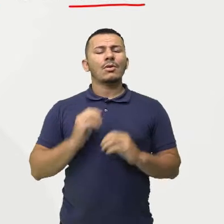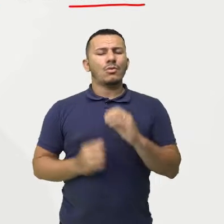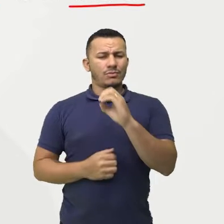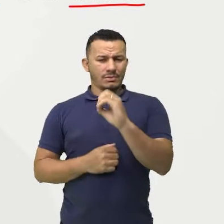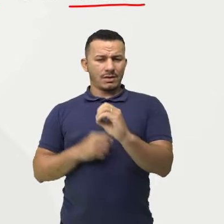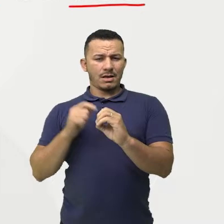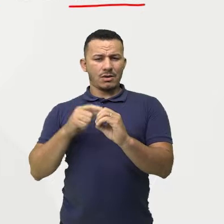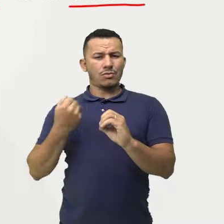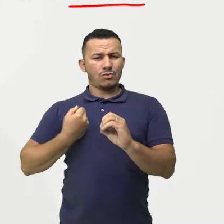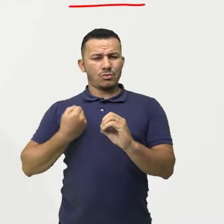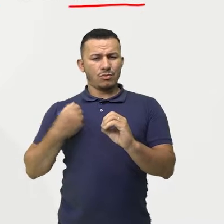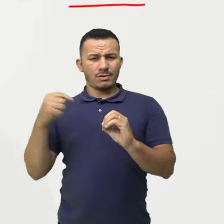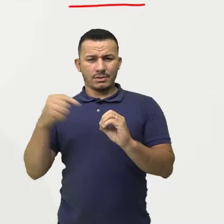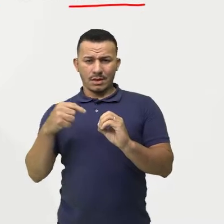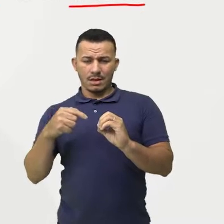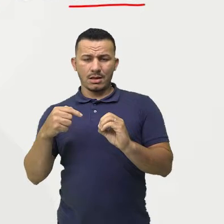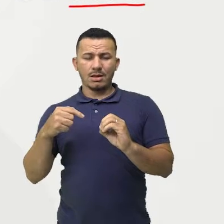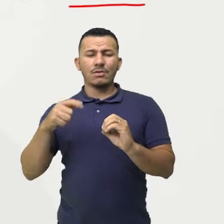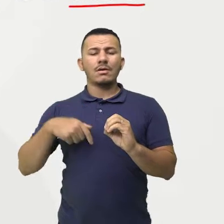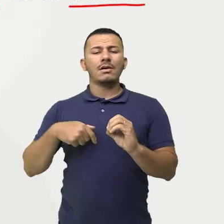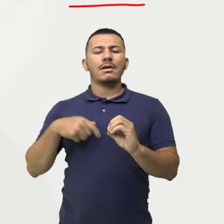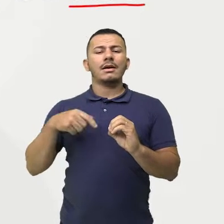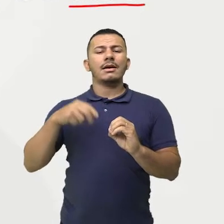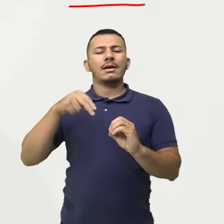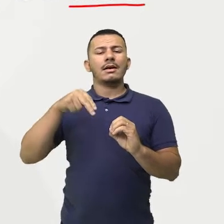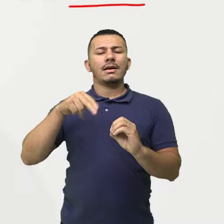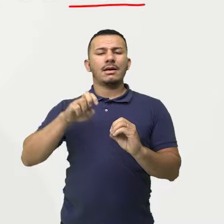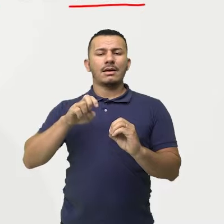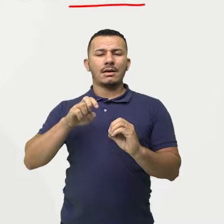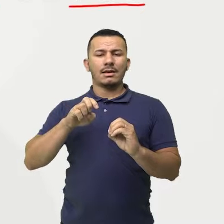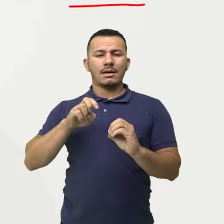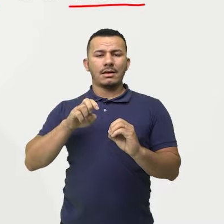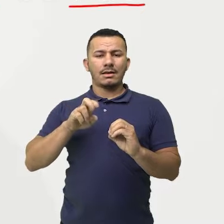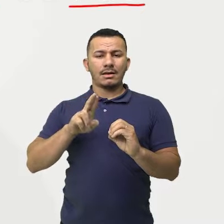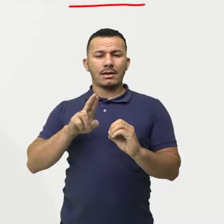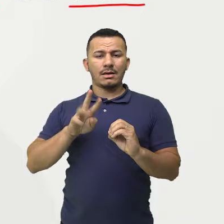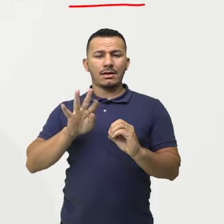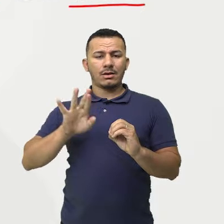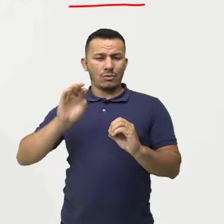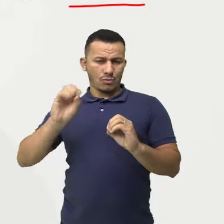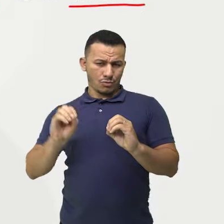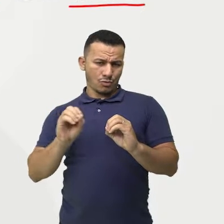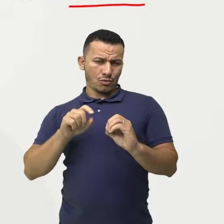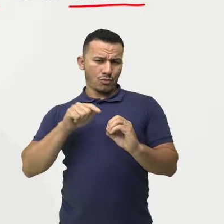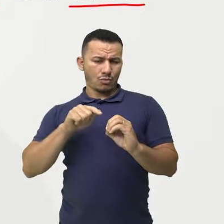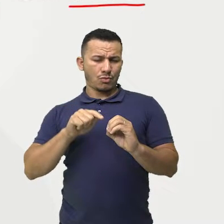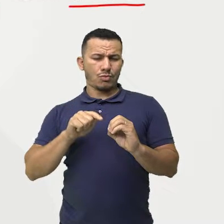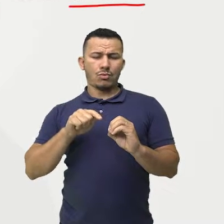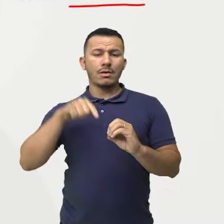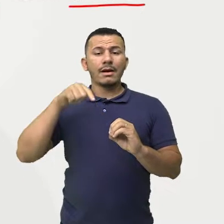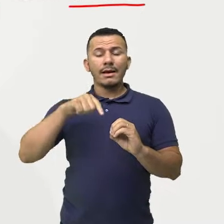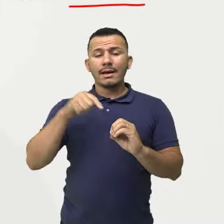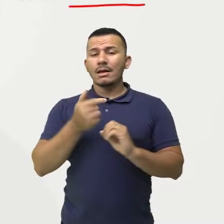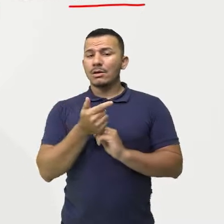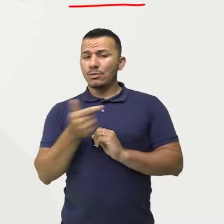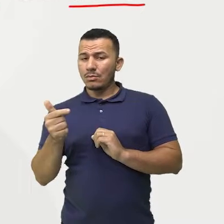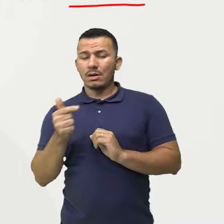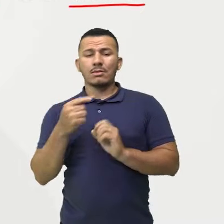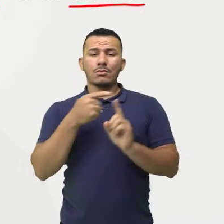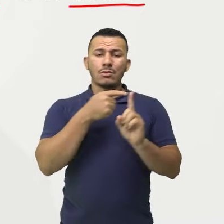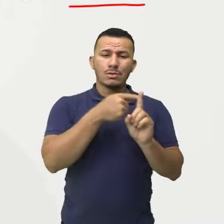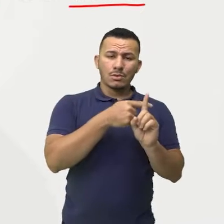zero, ele é um número neutro, ou seja, por ele ser neutro, ele não